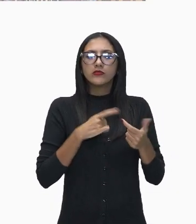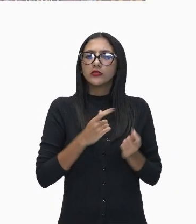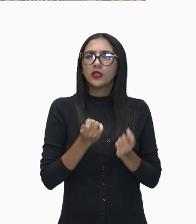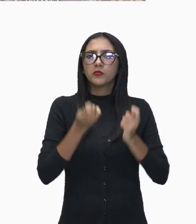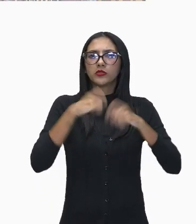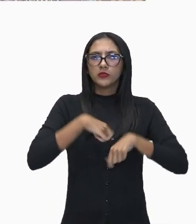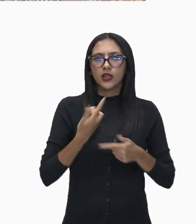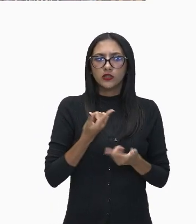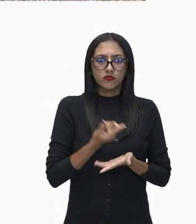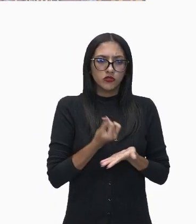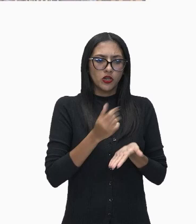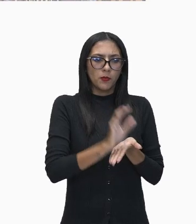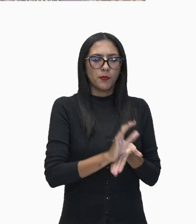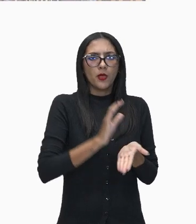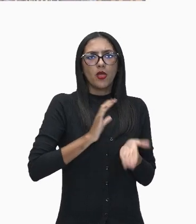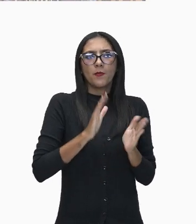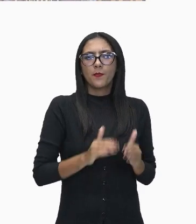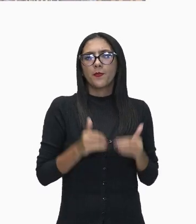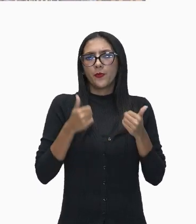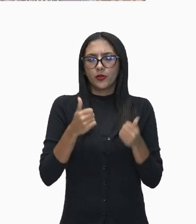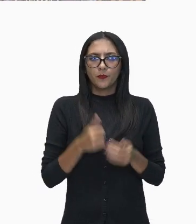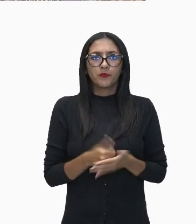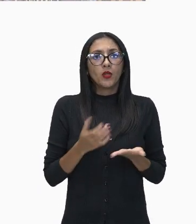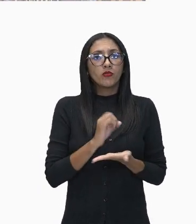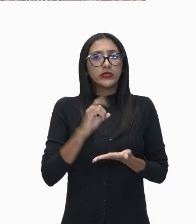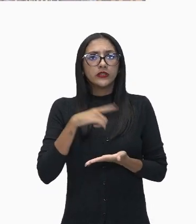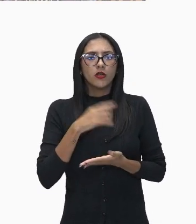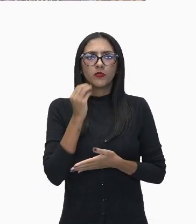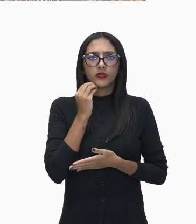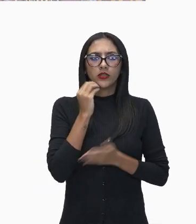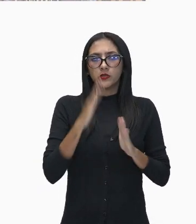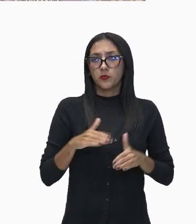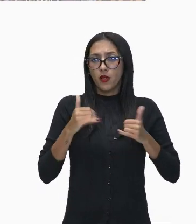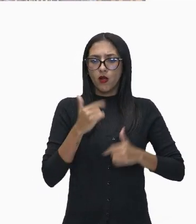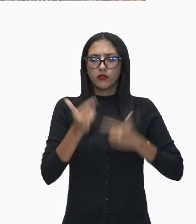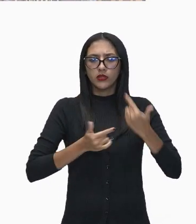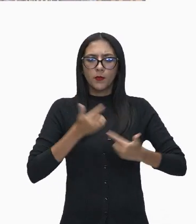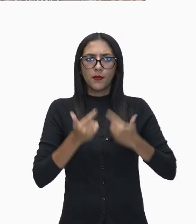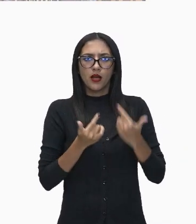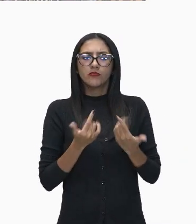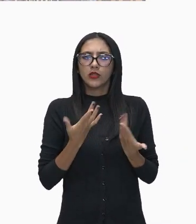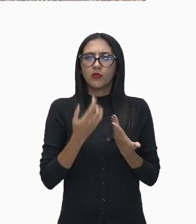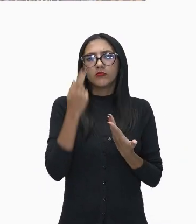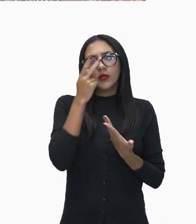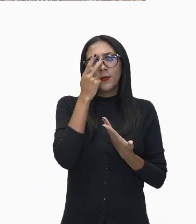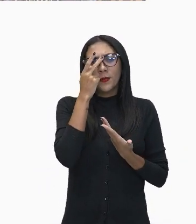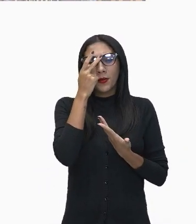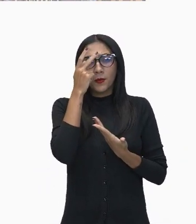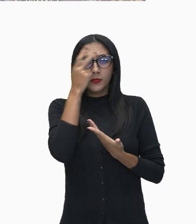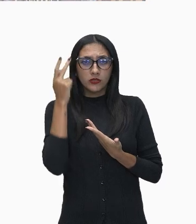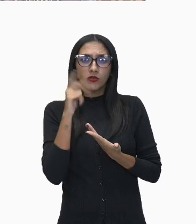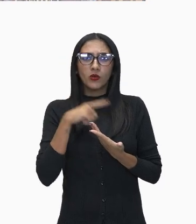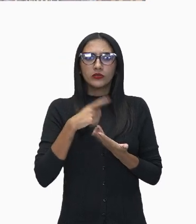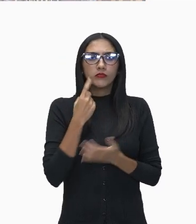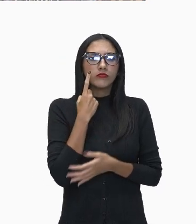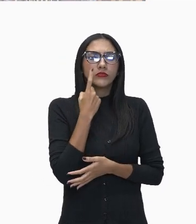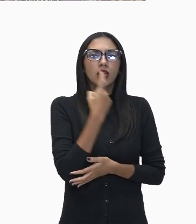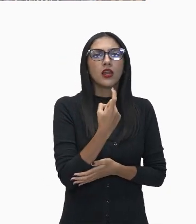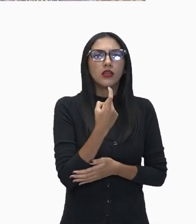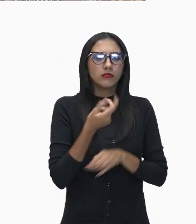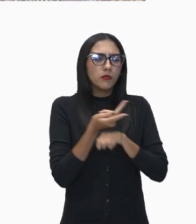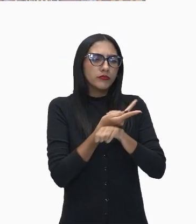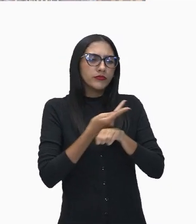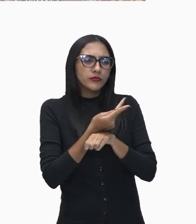maior renda. Se temos atividades que gerem maior renda, obviamente que as pessoas se ligam a esse lugar aí, procuram